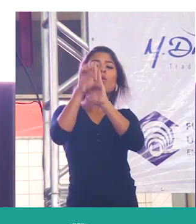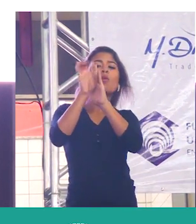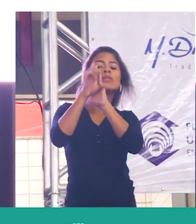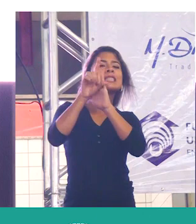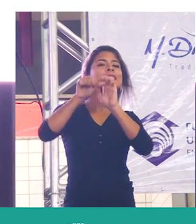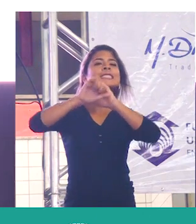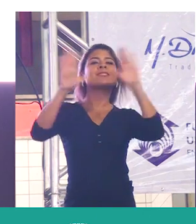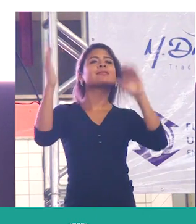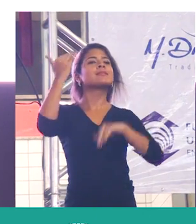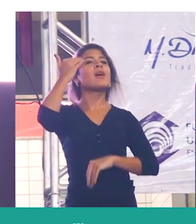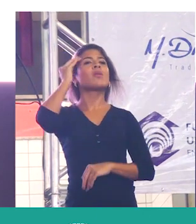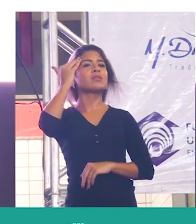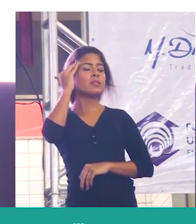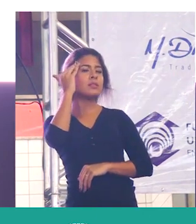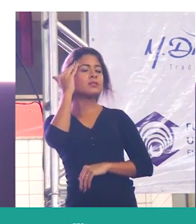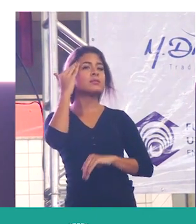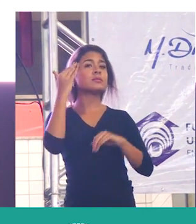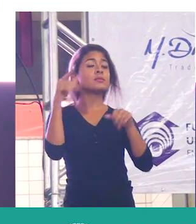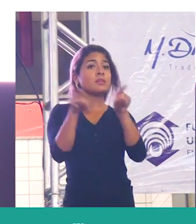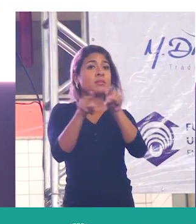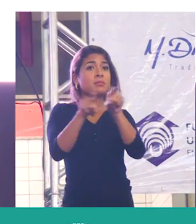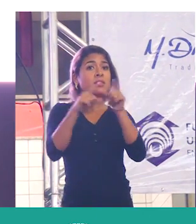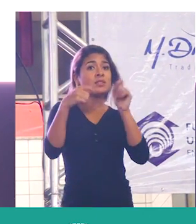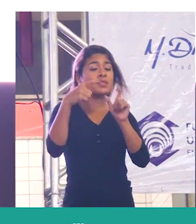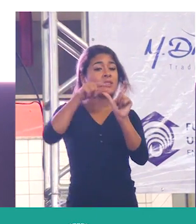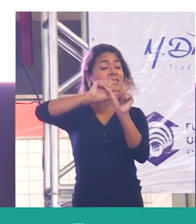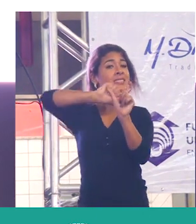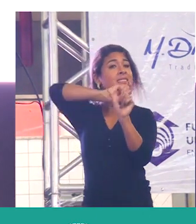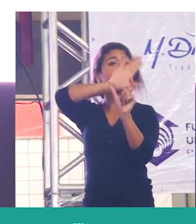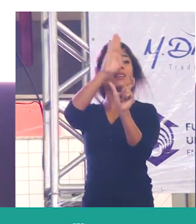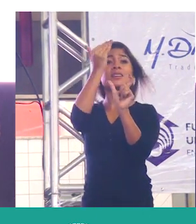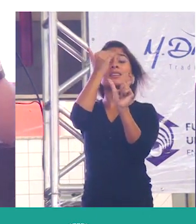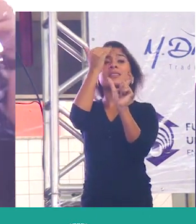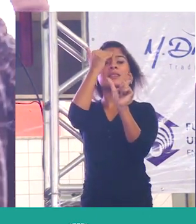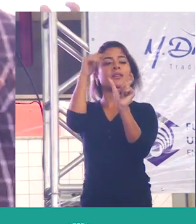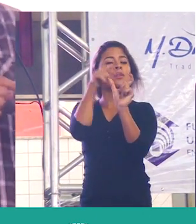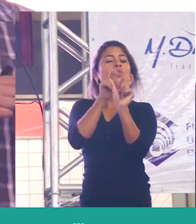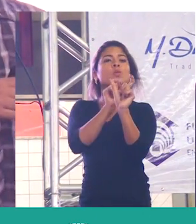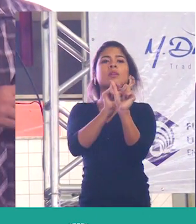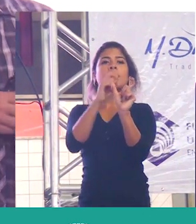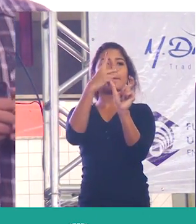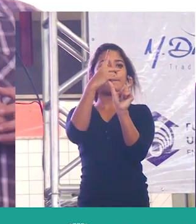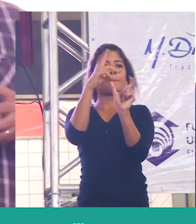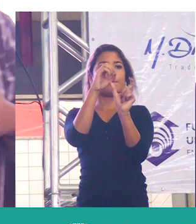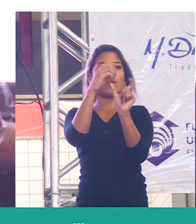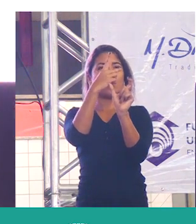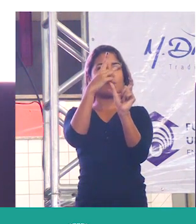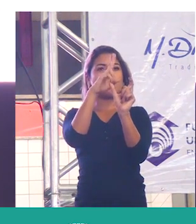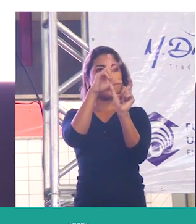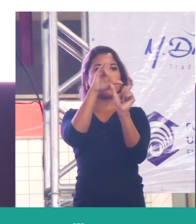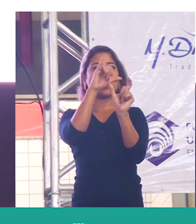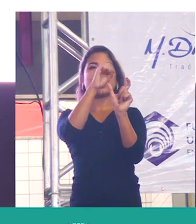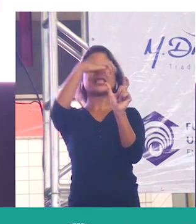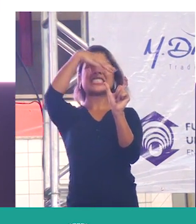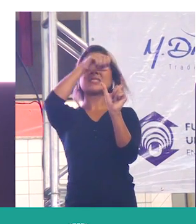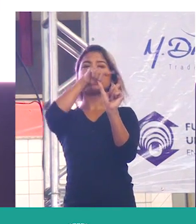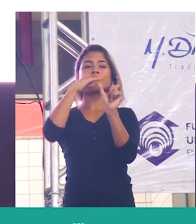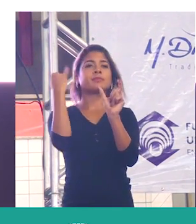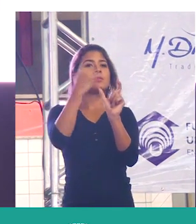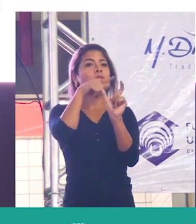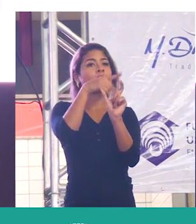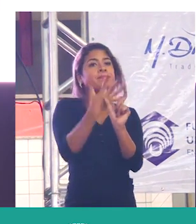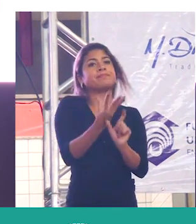não lhe pode faltar é o de populismo. Então, nesta tarde, como se fosse um dever